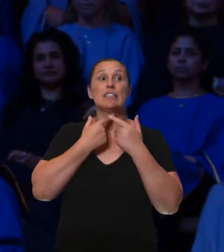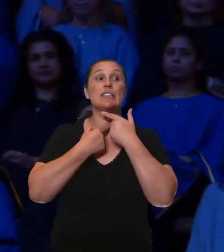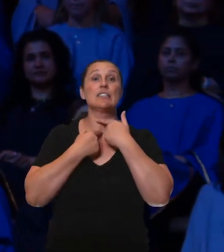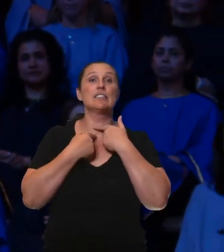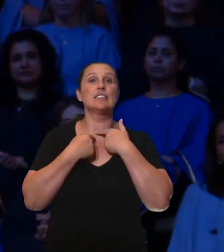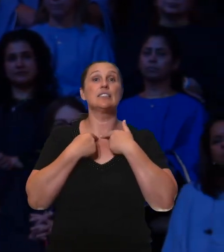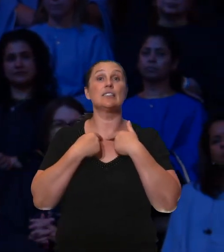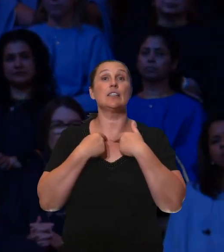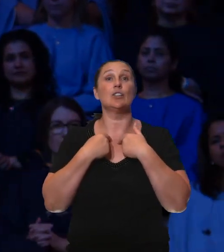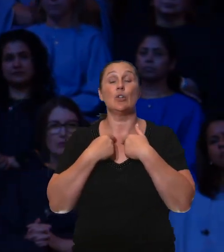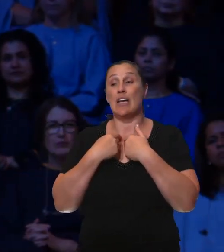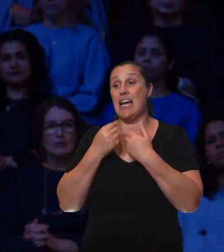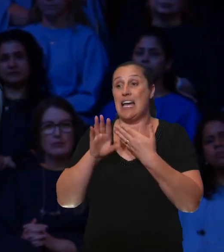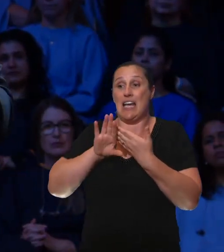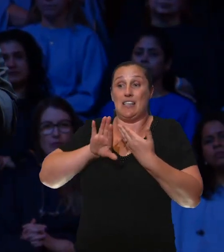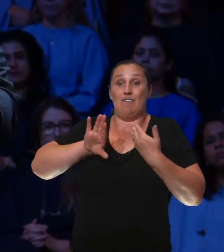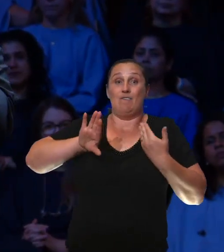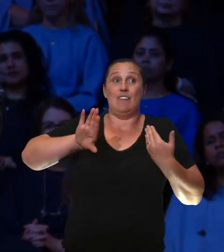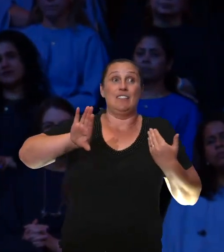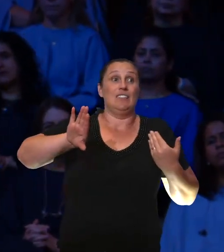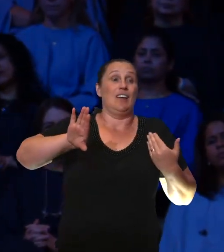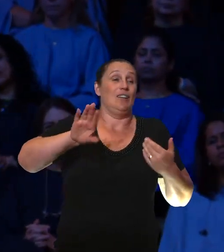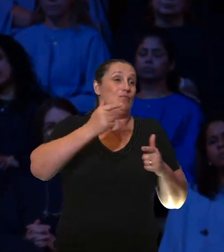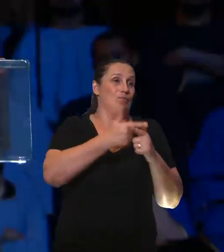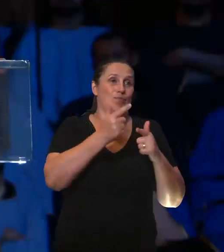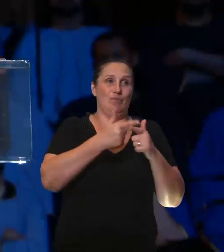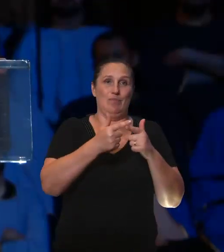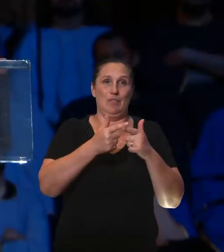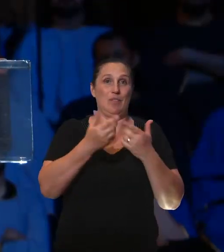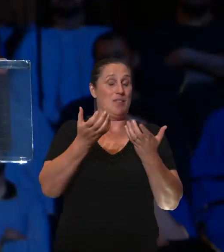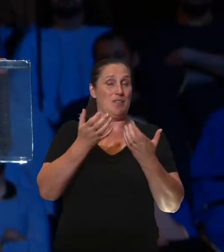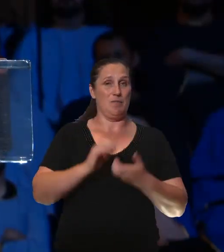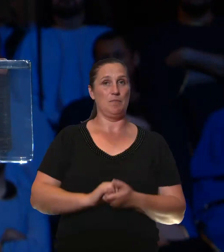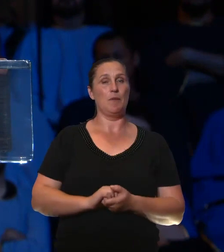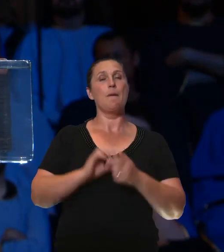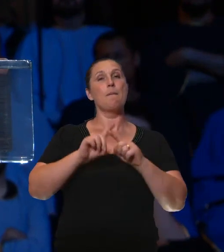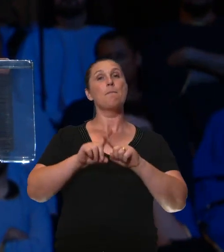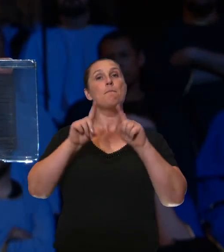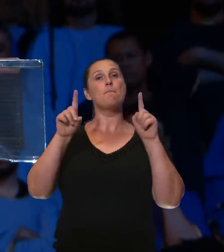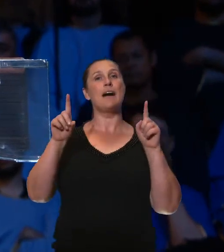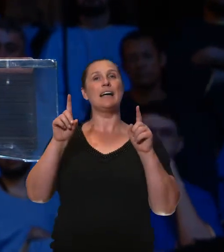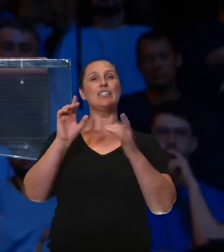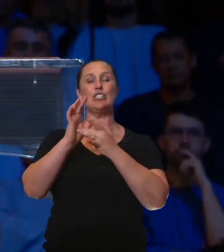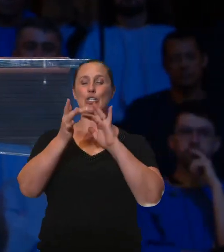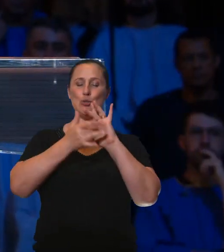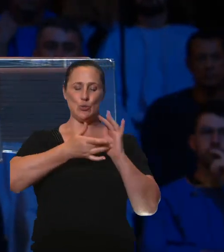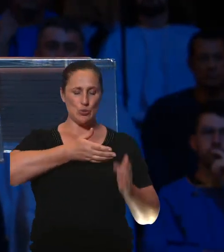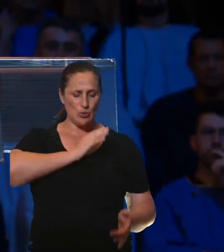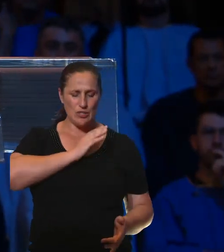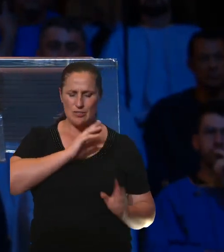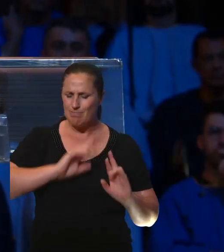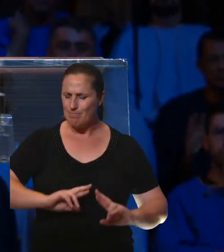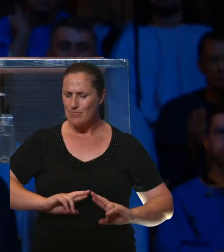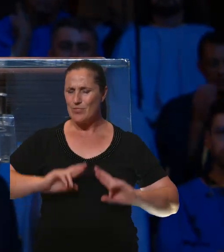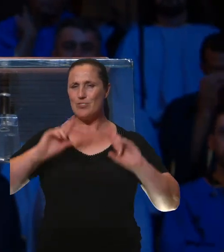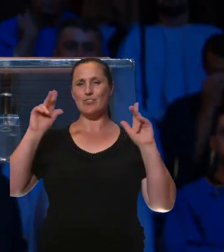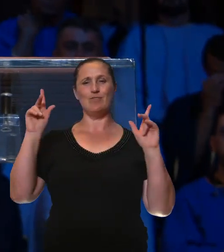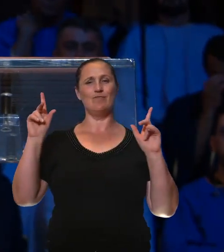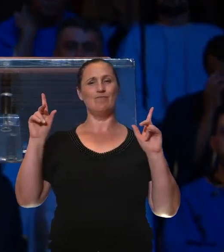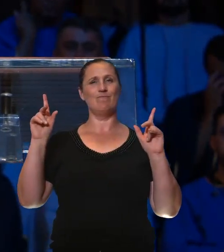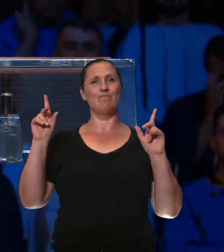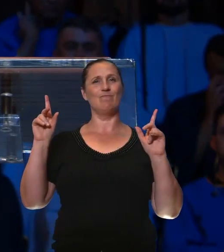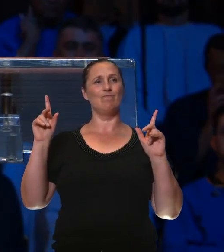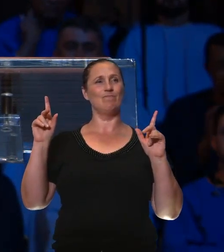essa dor, essa impossibilidade para nós. Mas o coração de Jesus é completamente diferente.